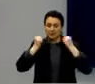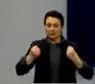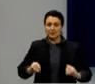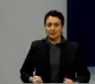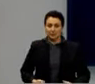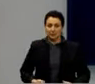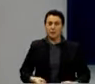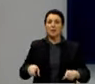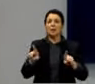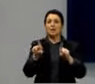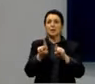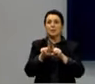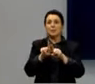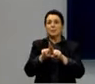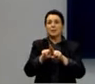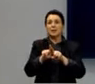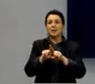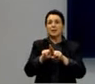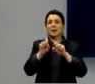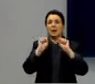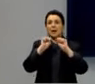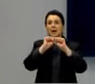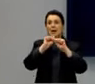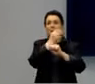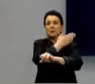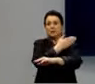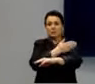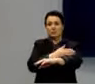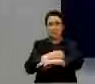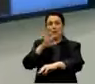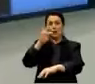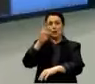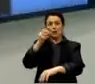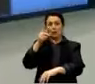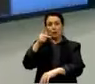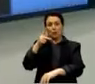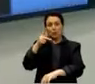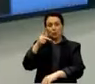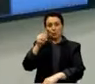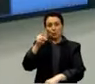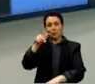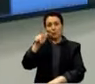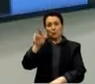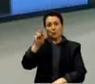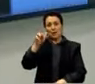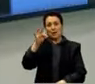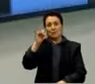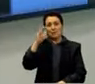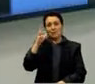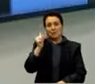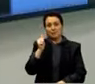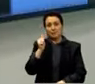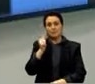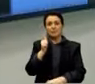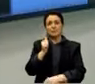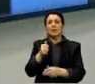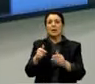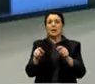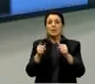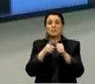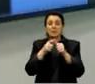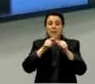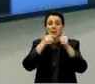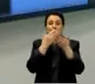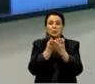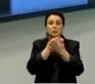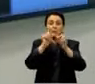anatomia topográfica. Na anatomia sistêmica, a anatomia ela vai estudar os órgãos